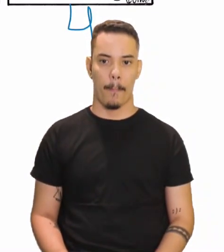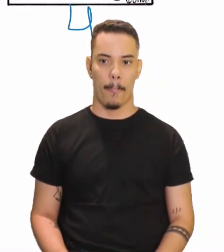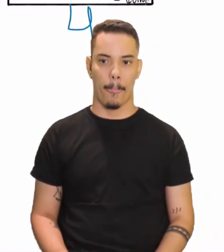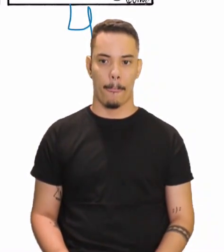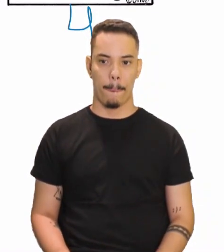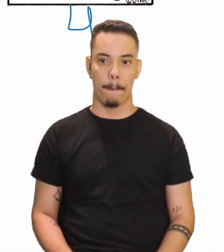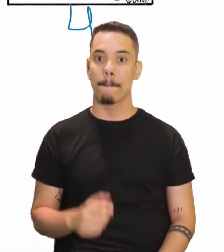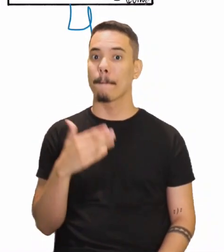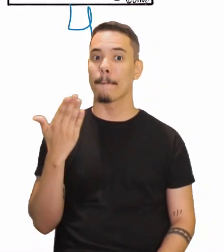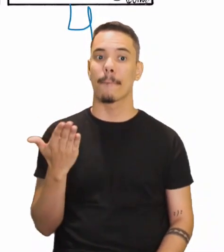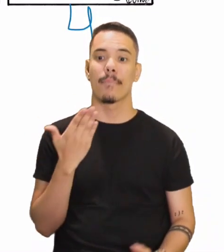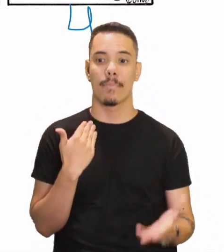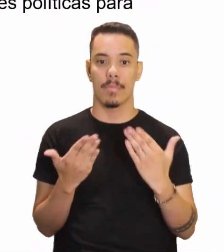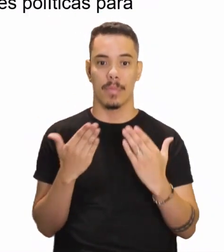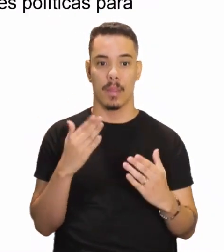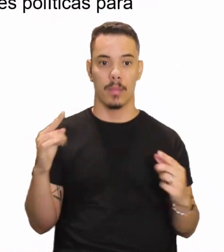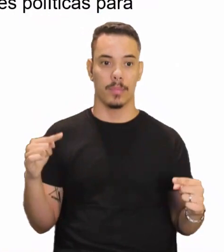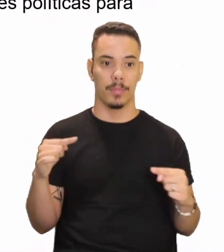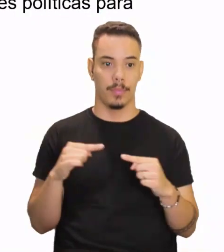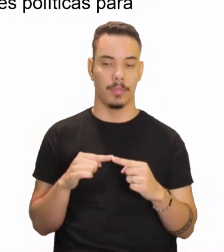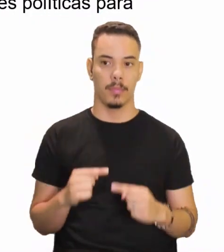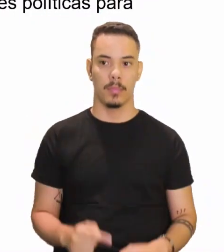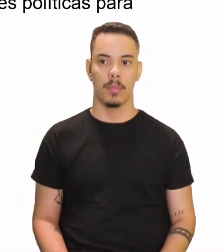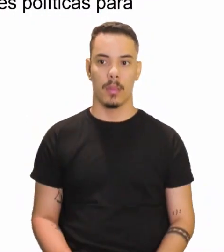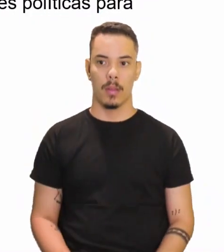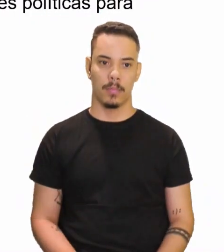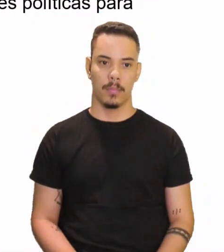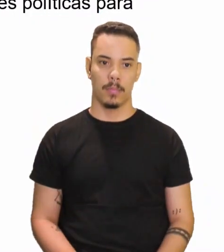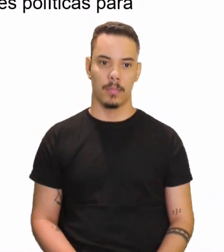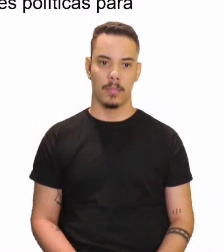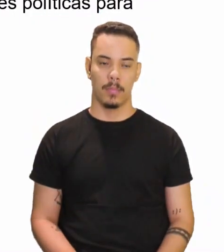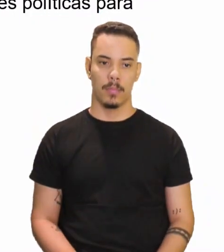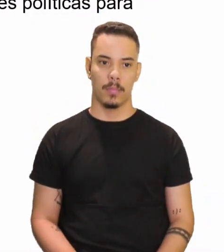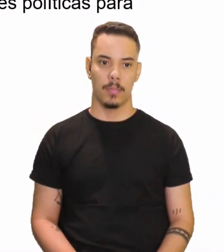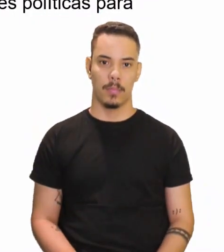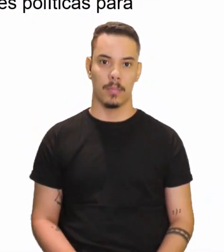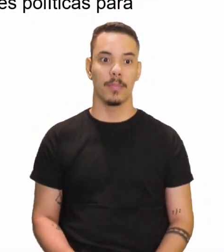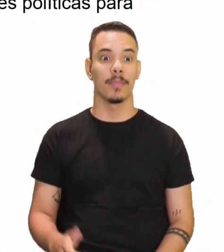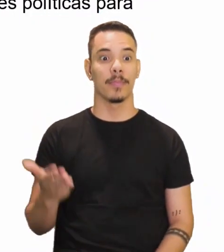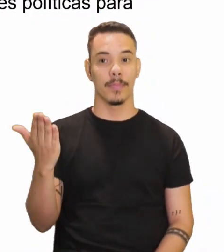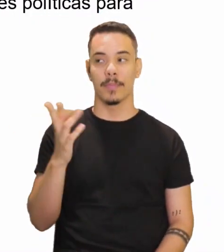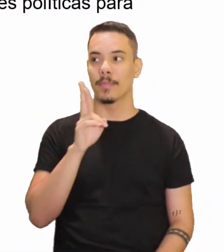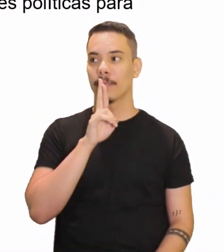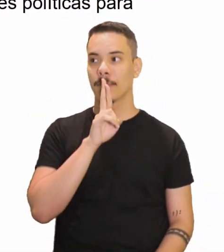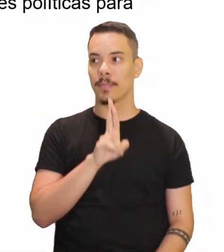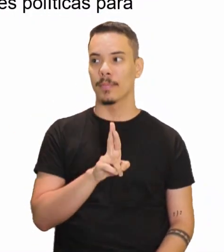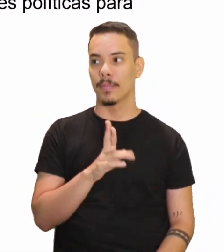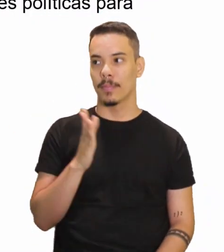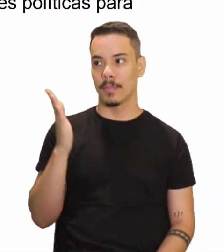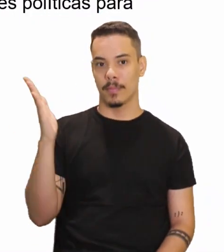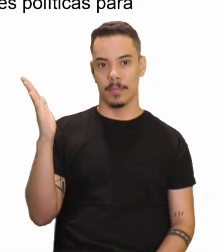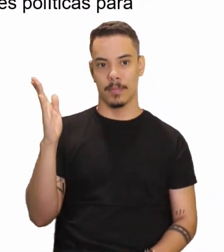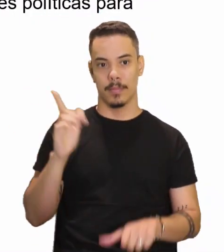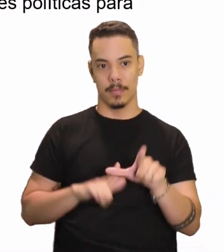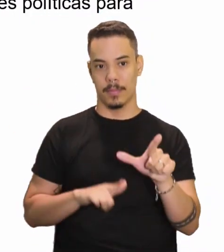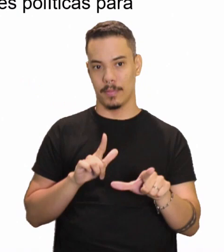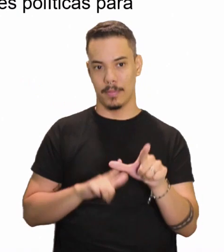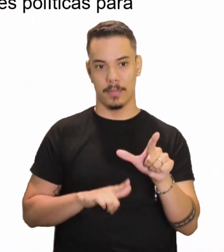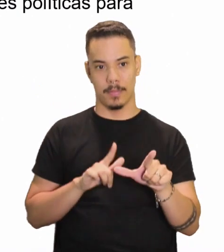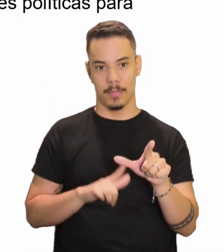conversa entre Mafalda e seus amigos temos aqui a resposta letra